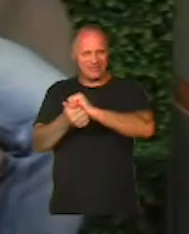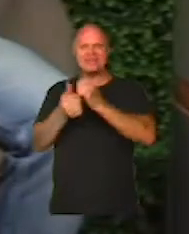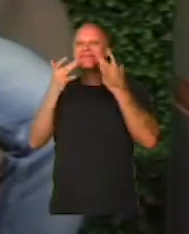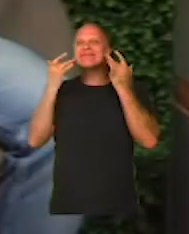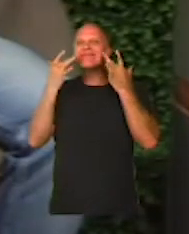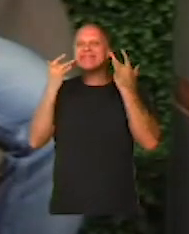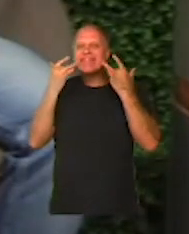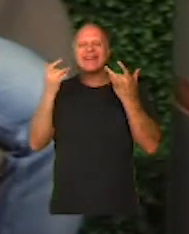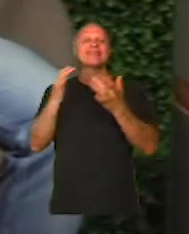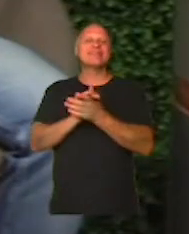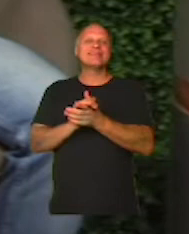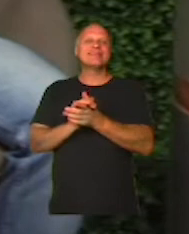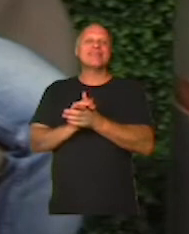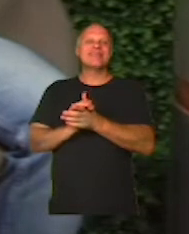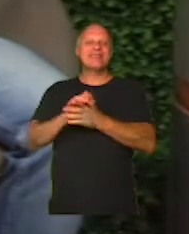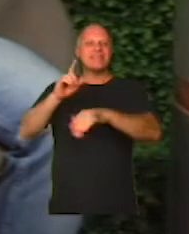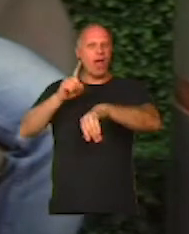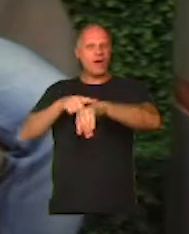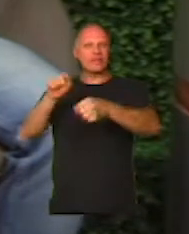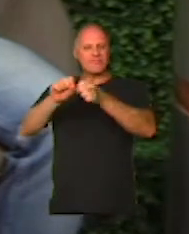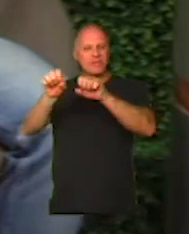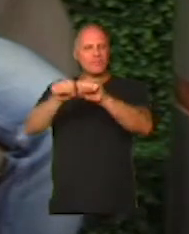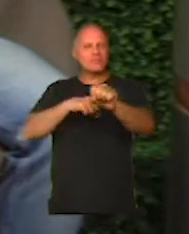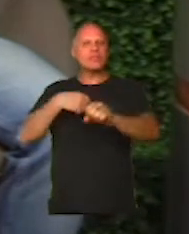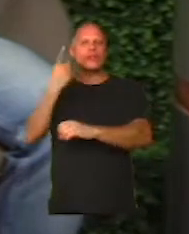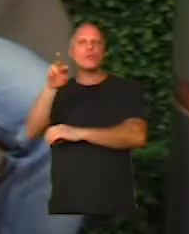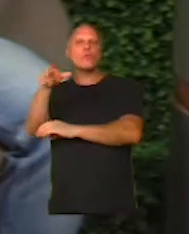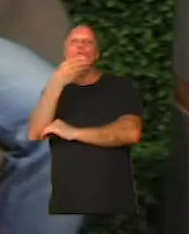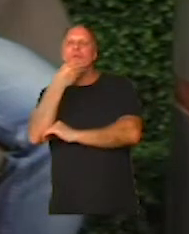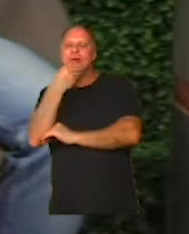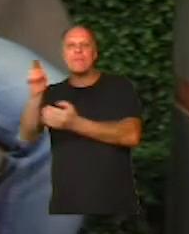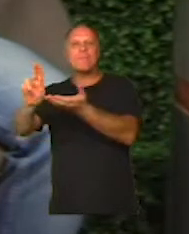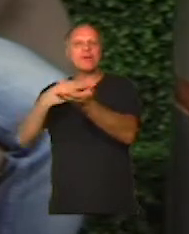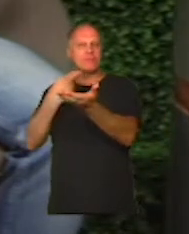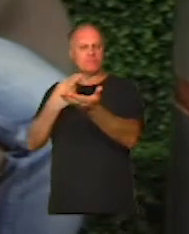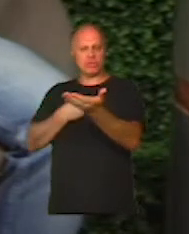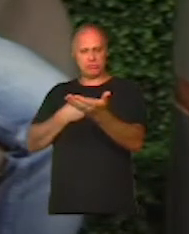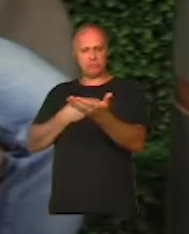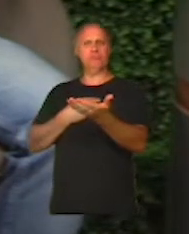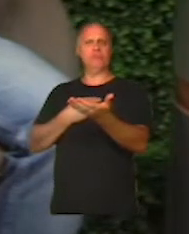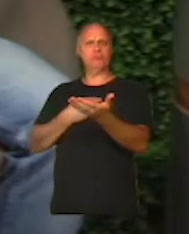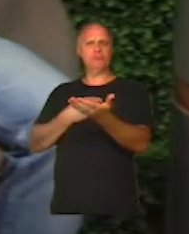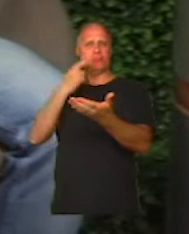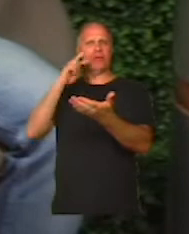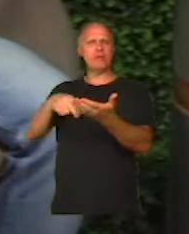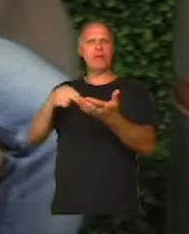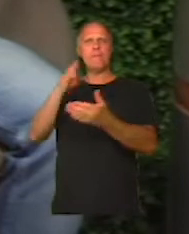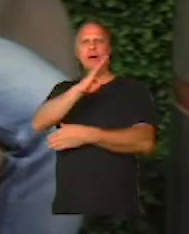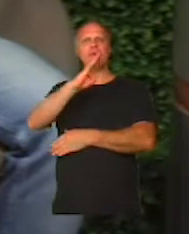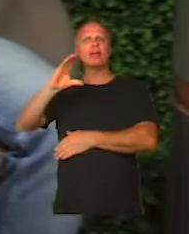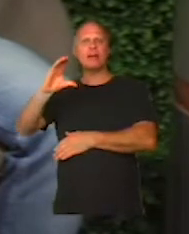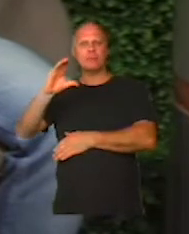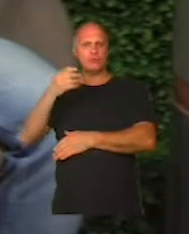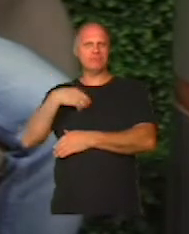aí, na hora que estava me formando, meu irmão mandou um telegrama. Estou me casando, Balneário Camboriú.